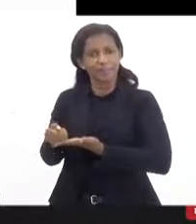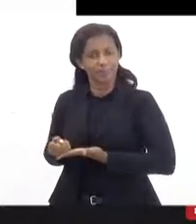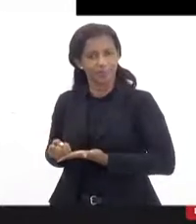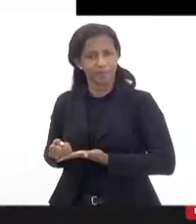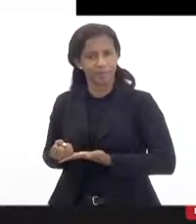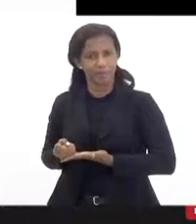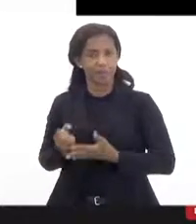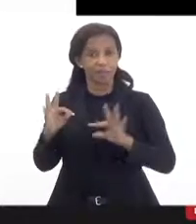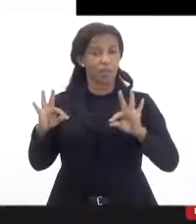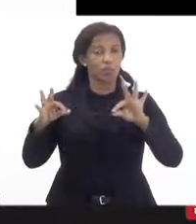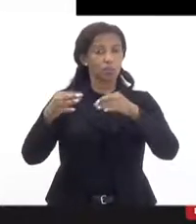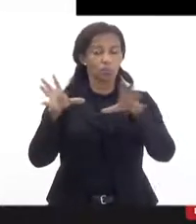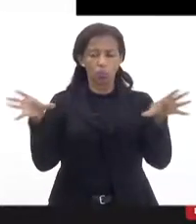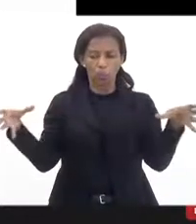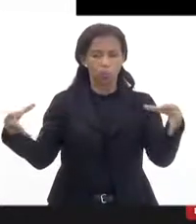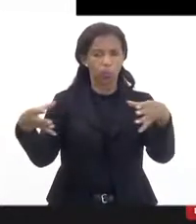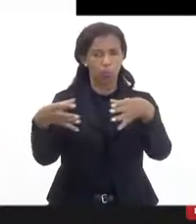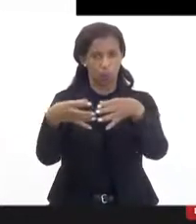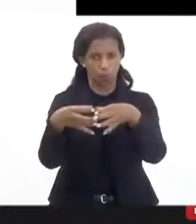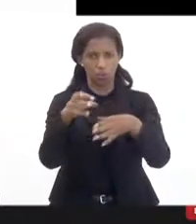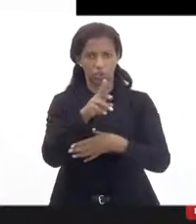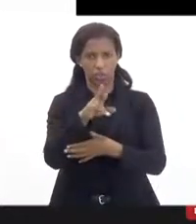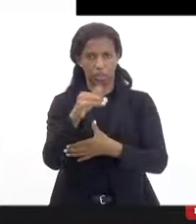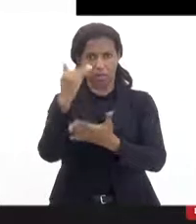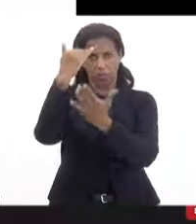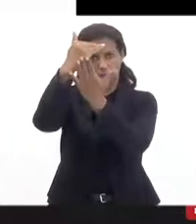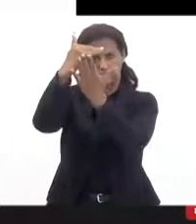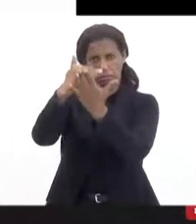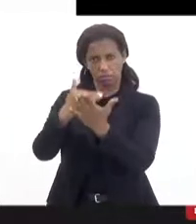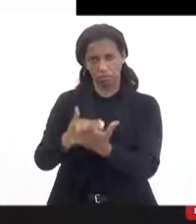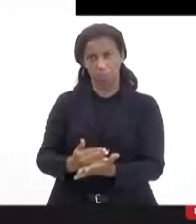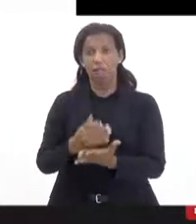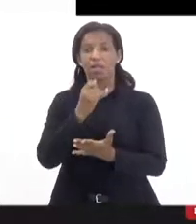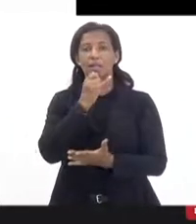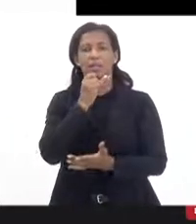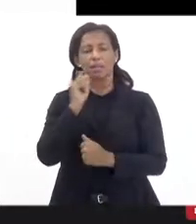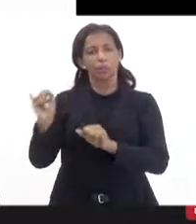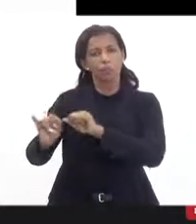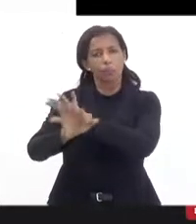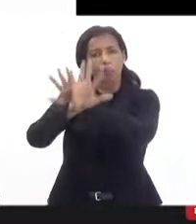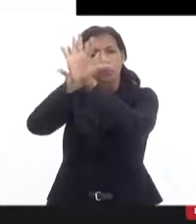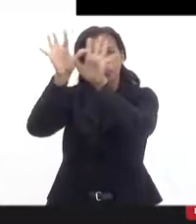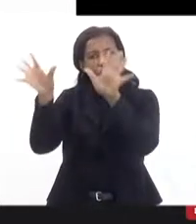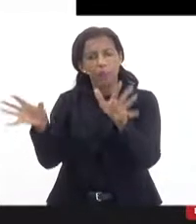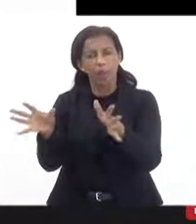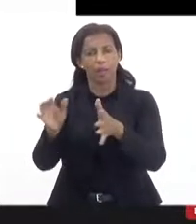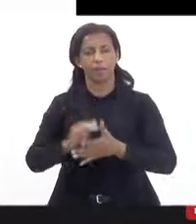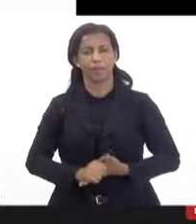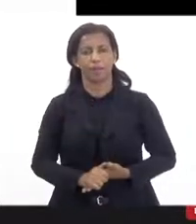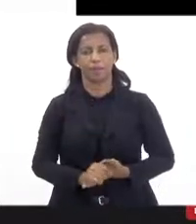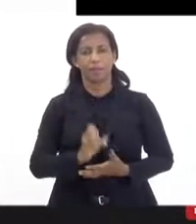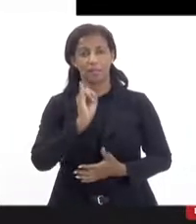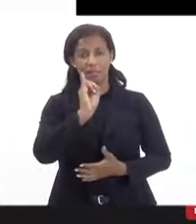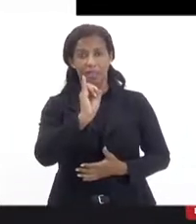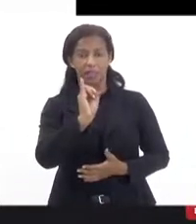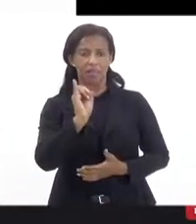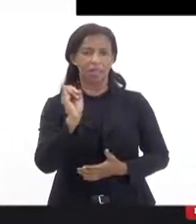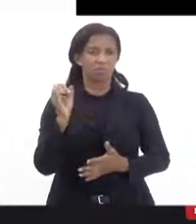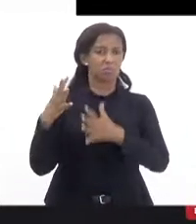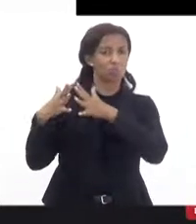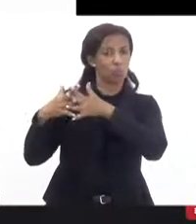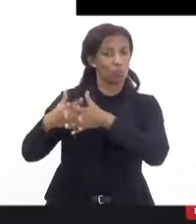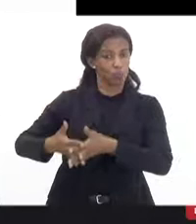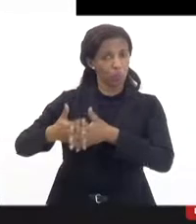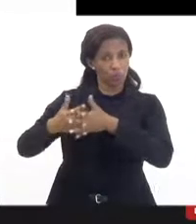Então, sobre todo esse conjunto de créditos, né? Por exemplo, aqui eu queria deixar bem claro, deputado, se caso tenha, não sei se houve alguma confusão